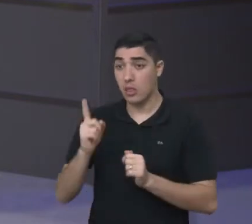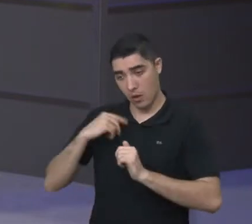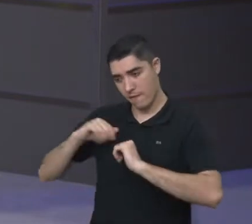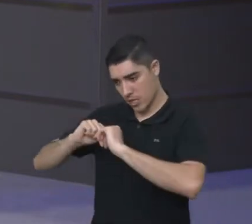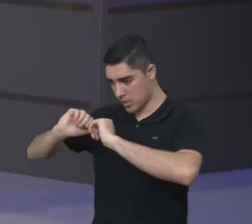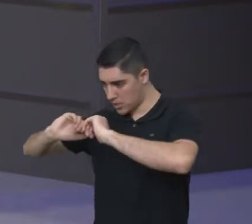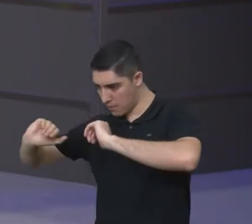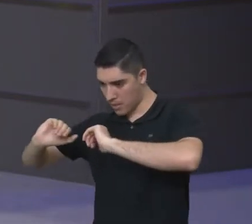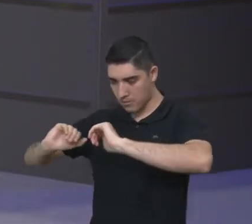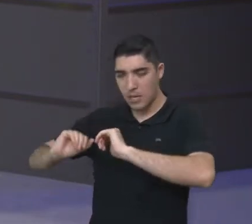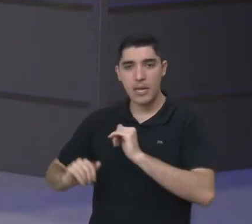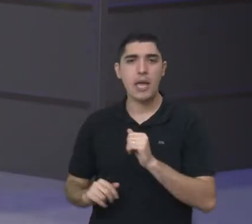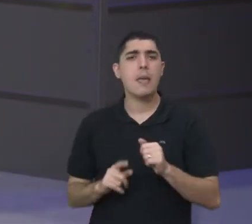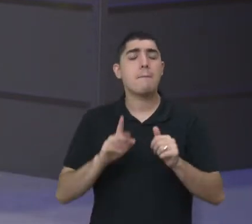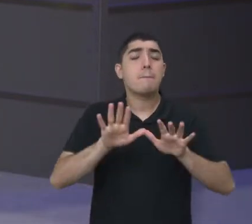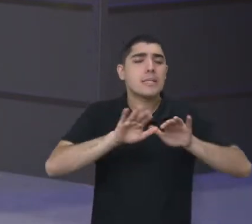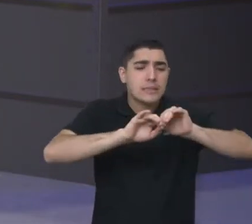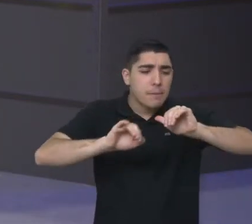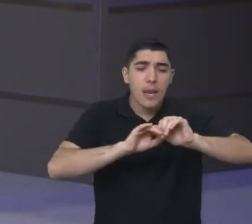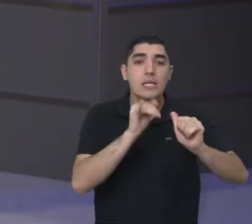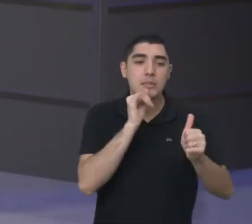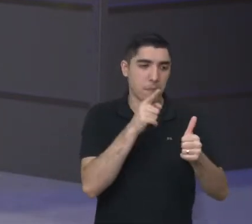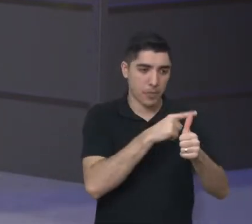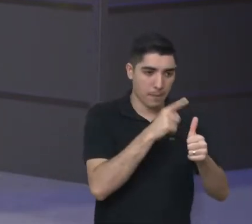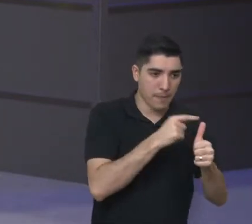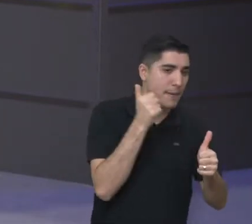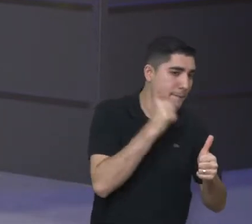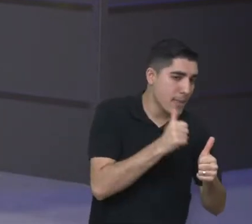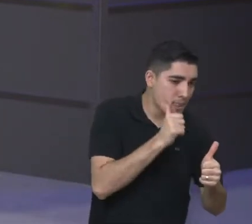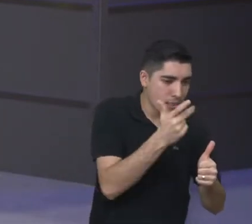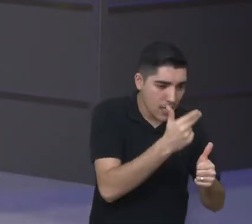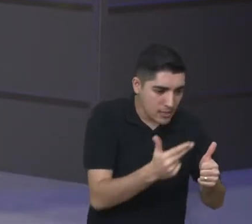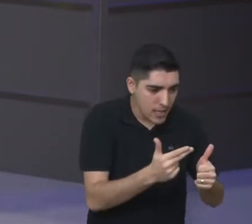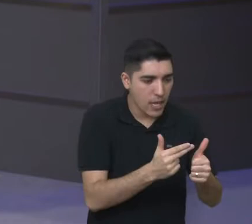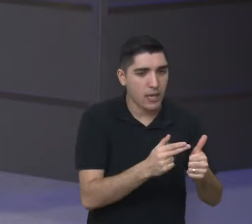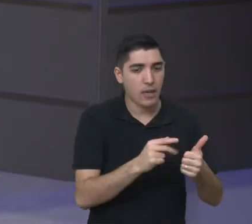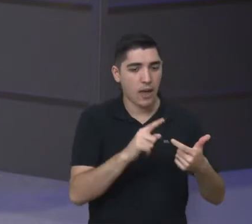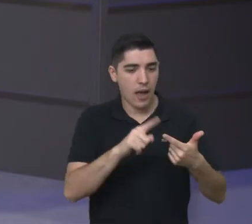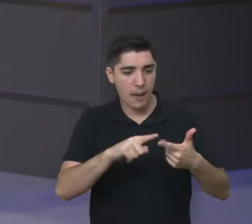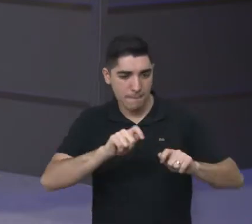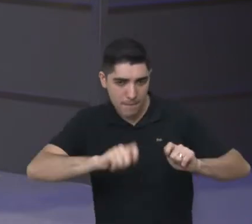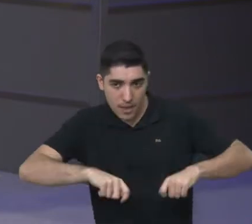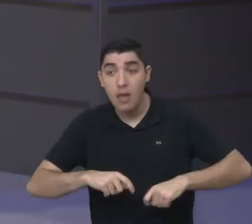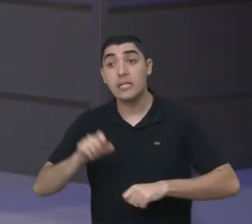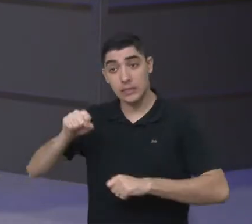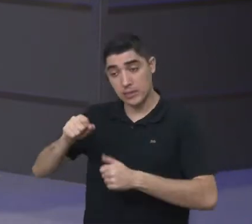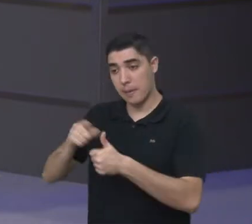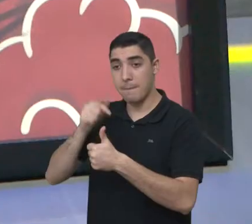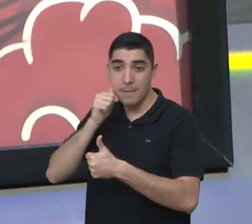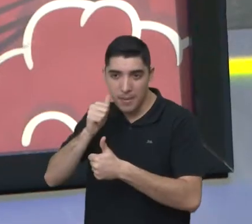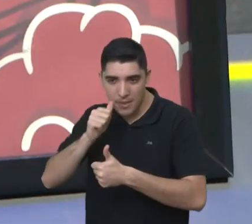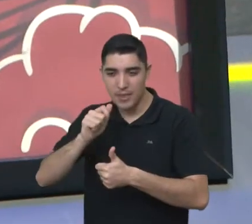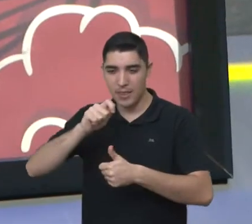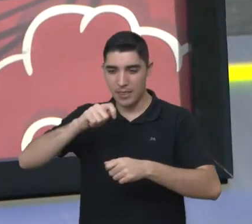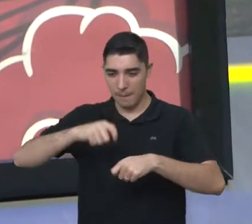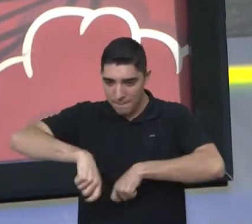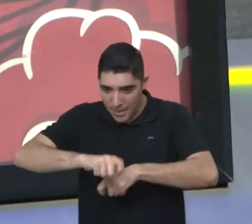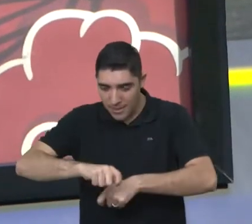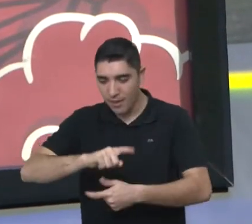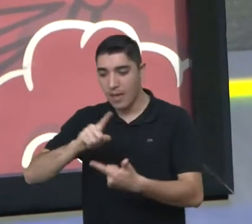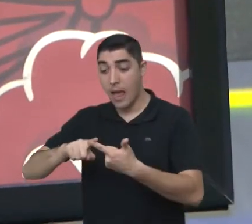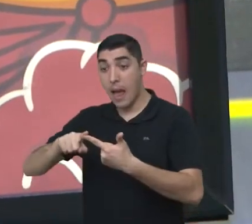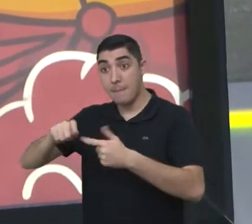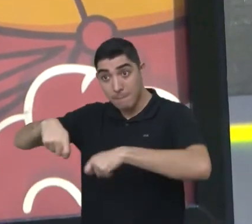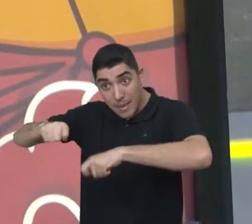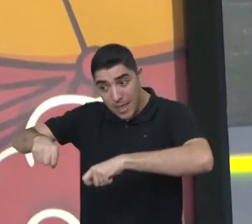entender, separado assim, primeiro você desenha a menininha da batera... Desenho a menina da batera, desenho a bateria separada, aí desenhei a guitarrista.